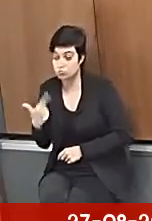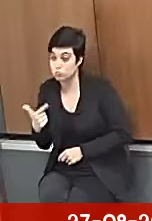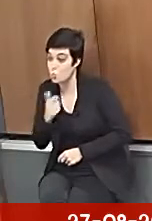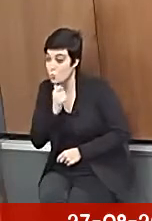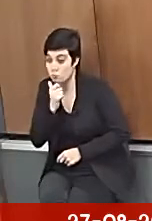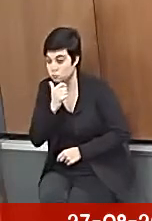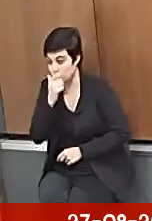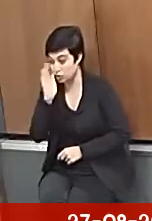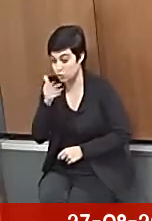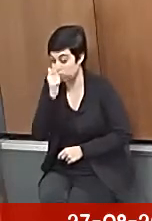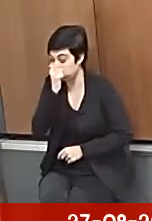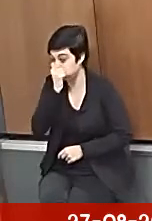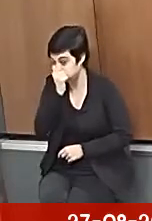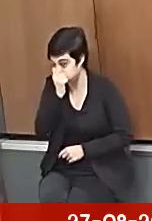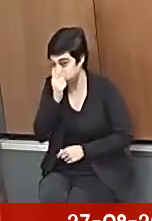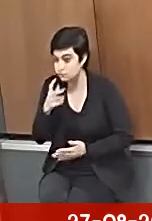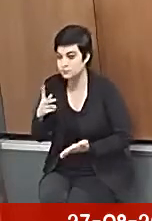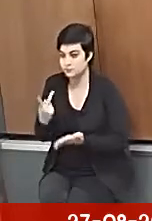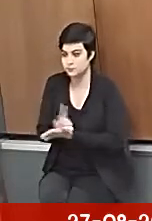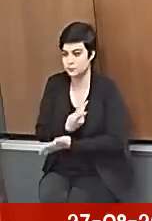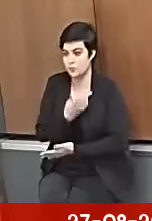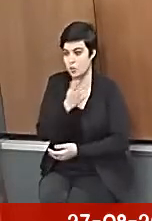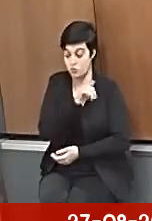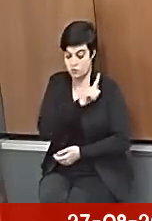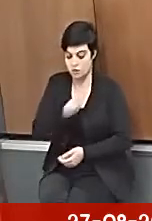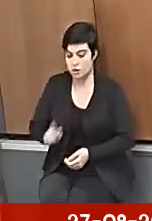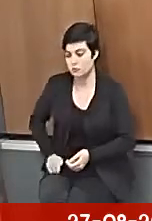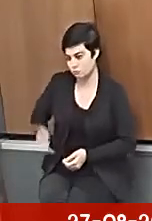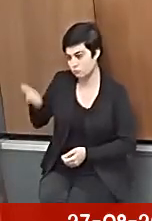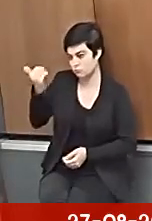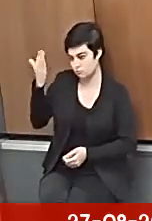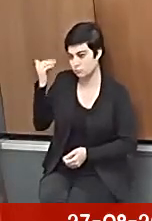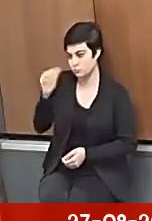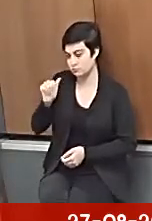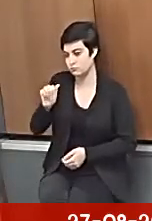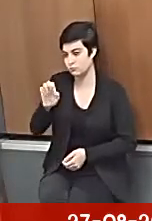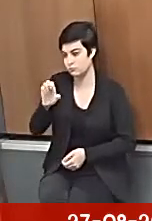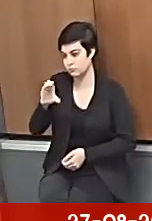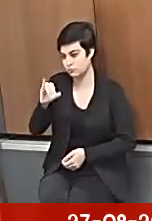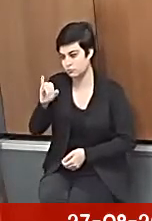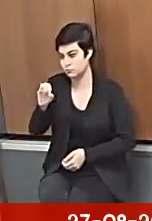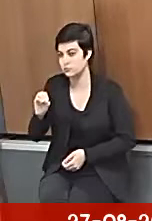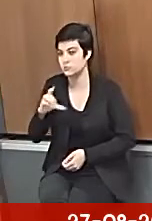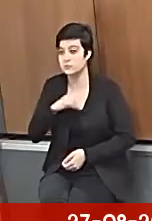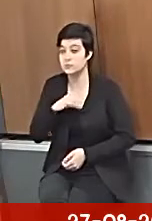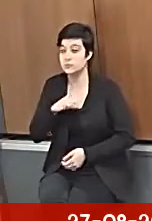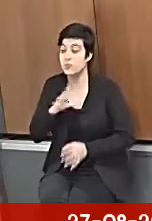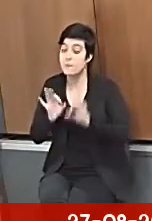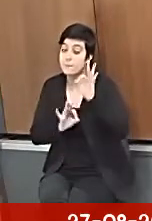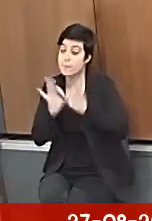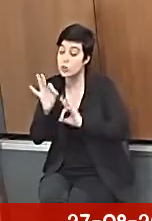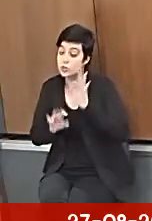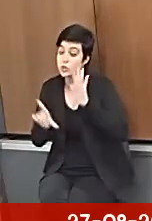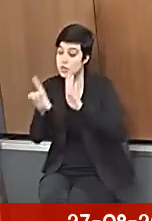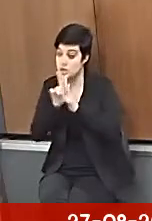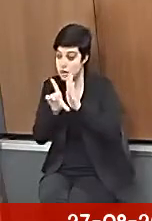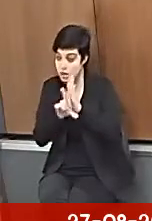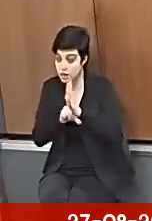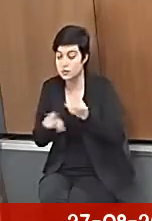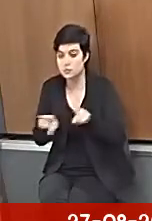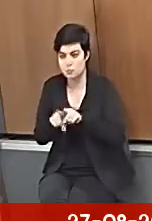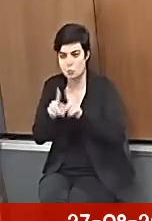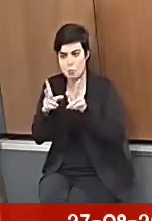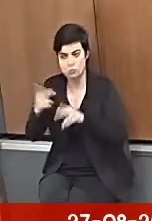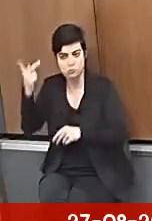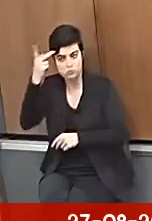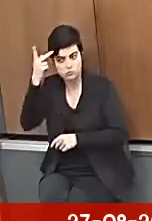tudo entregam na mão do nosso excelentíssimo aécio neves na época governador um projeto de lei da mesma forma seguir na base do